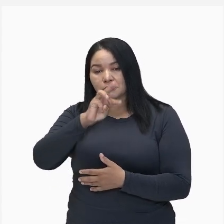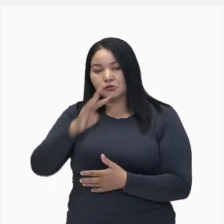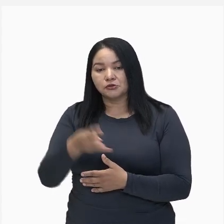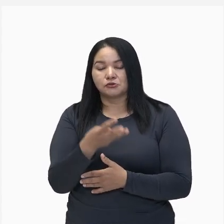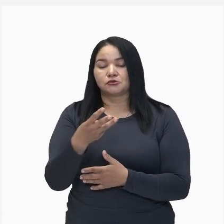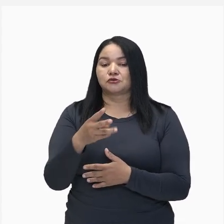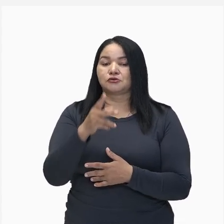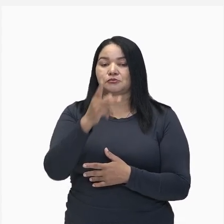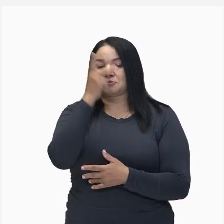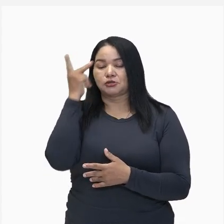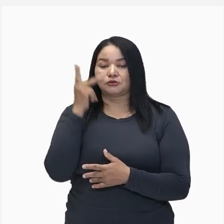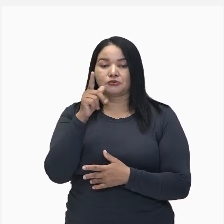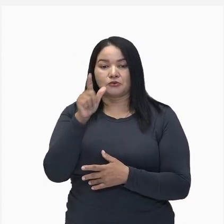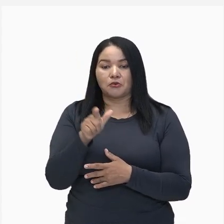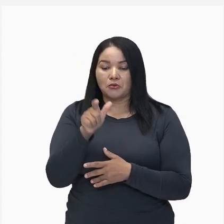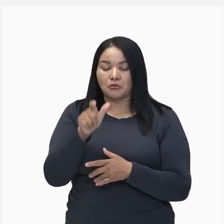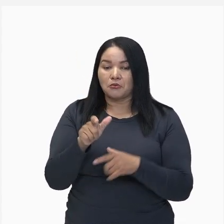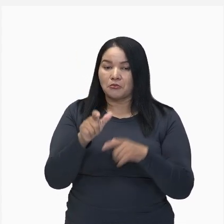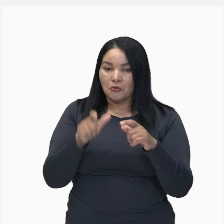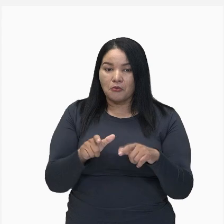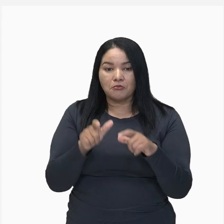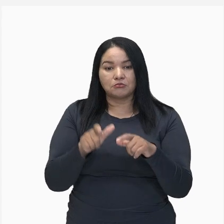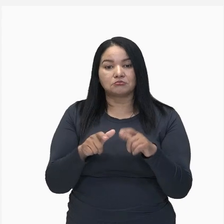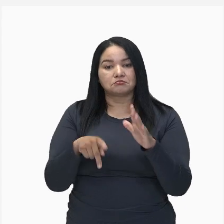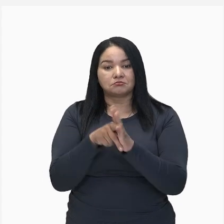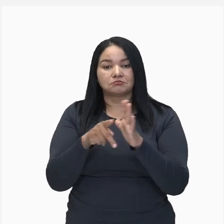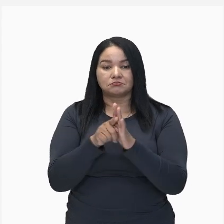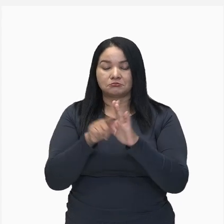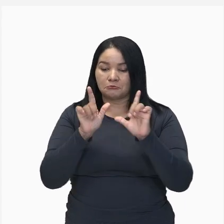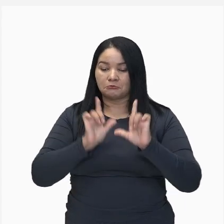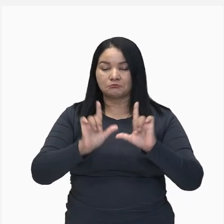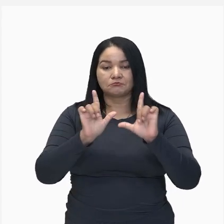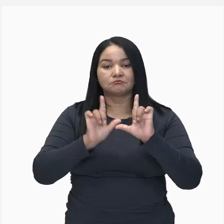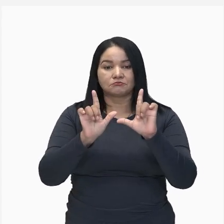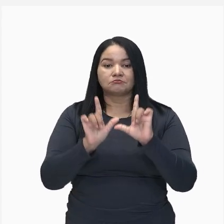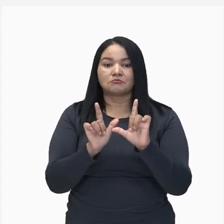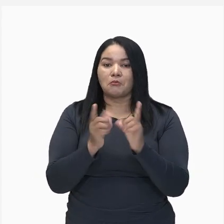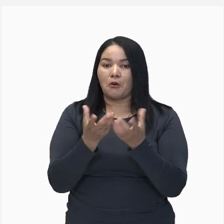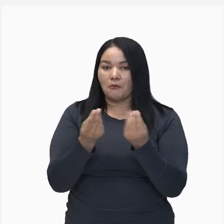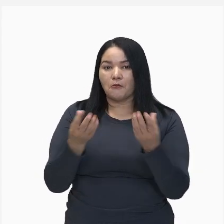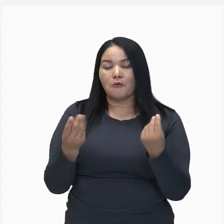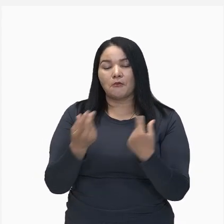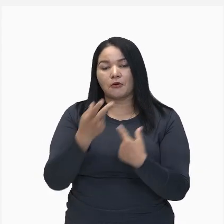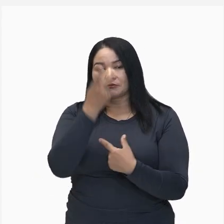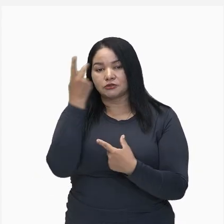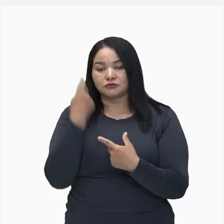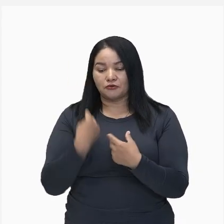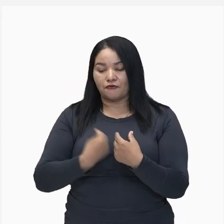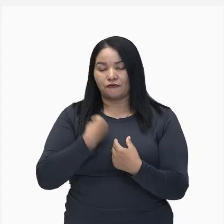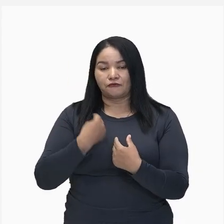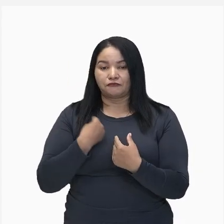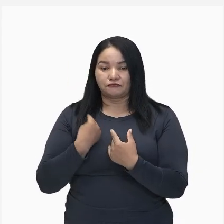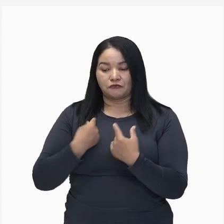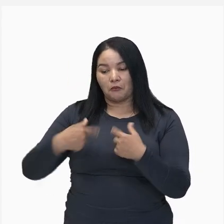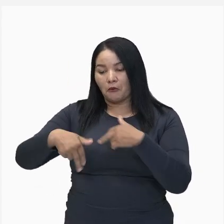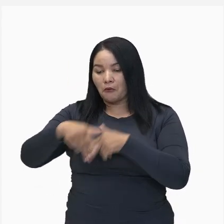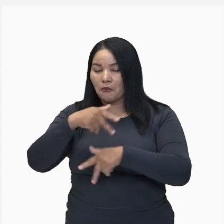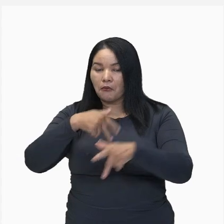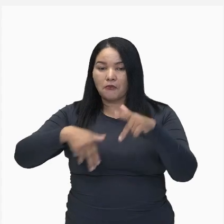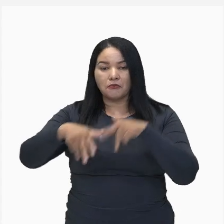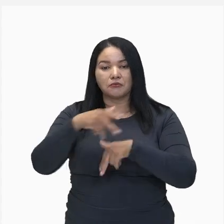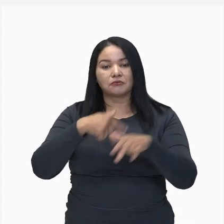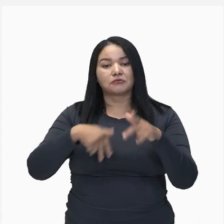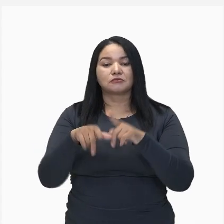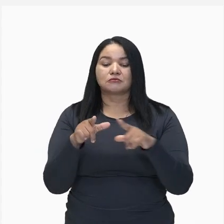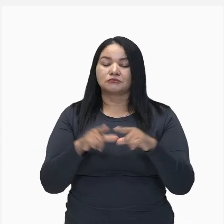região de Tóquio, gente. É muita gente vivendo em um só lugar também aí no Japão. E como é que